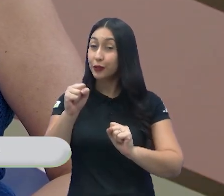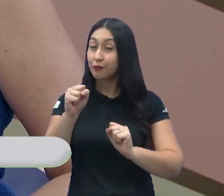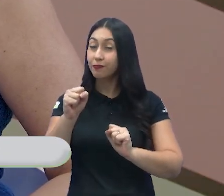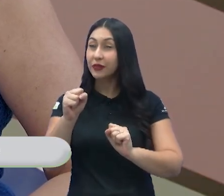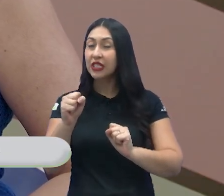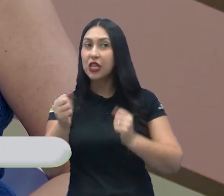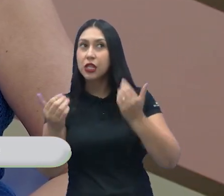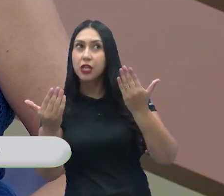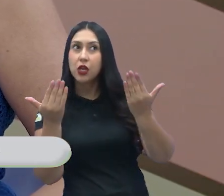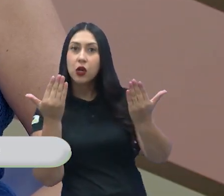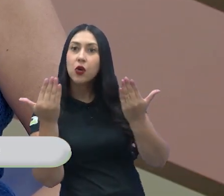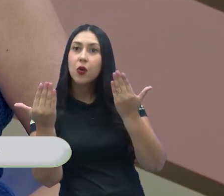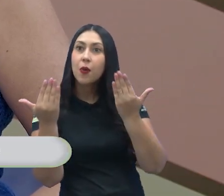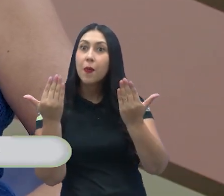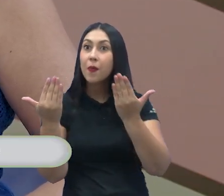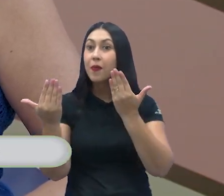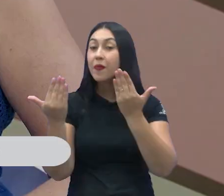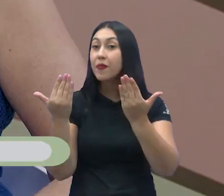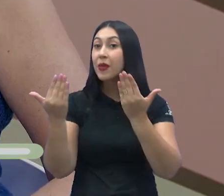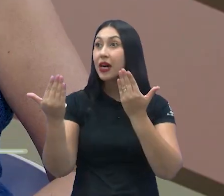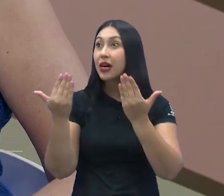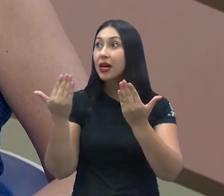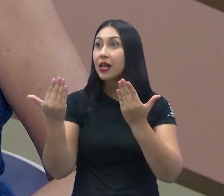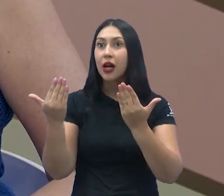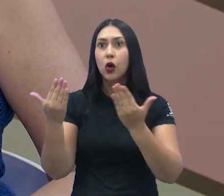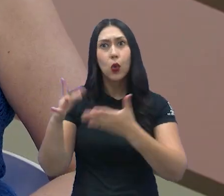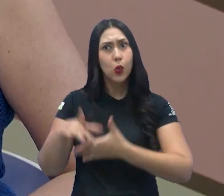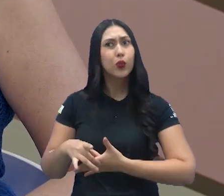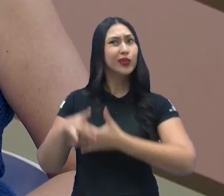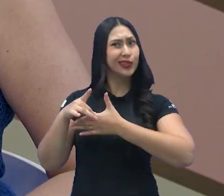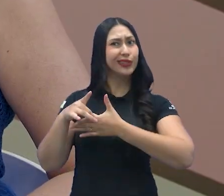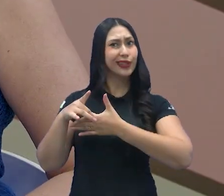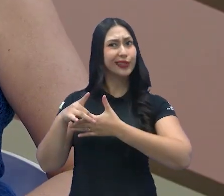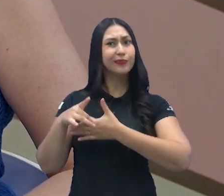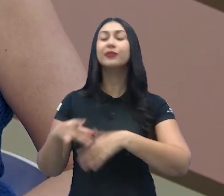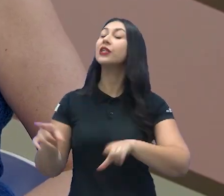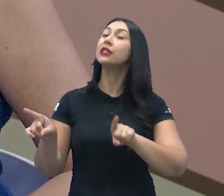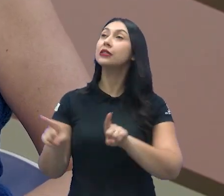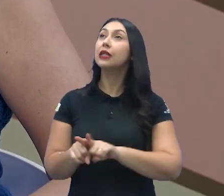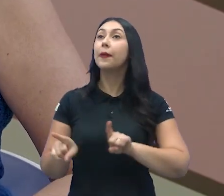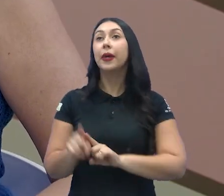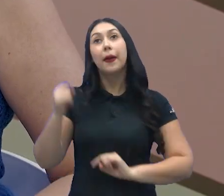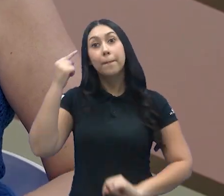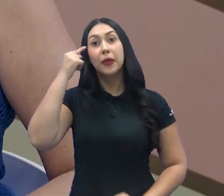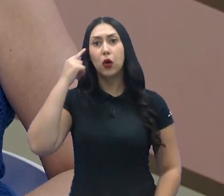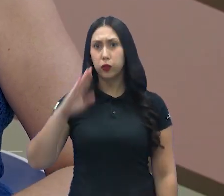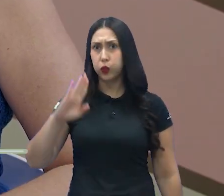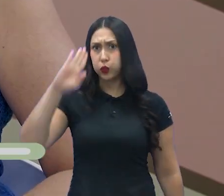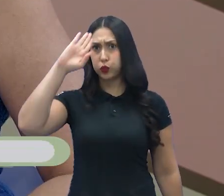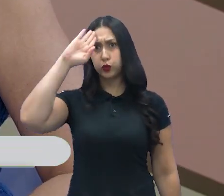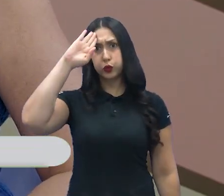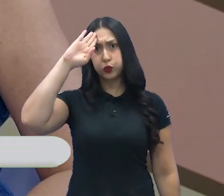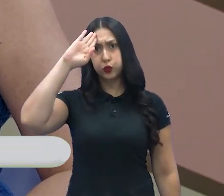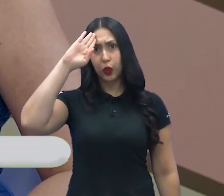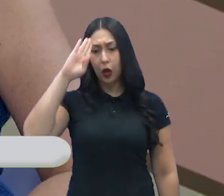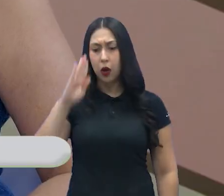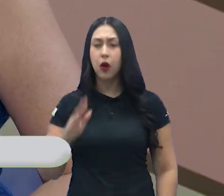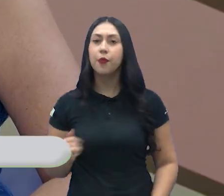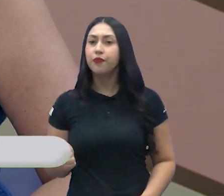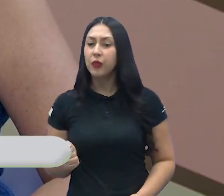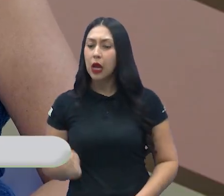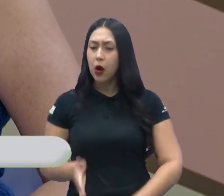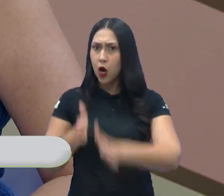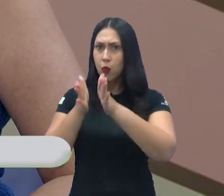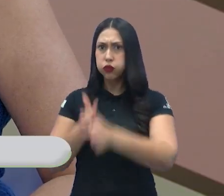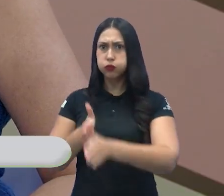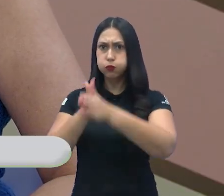esse temperamento à qualidade de um bom líder, mas podemos também pensar num militar. O andar dele é bem forte,